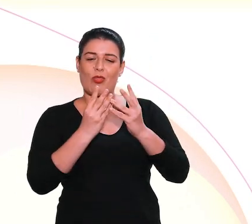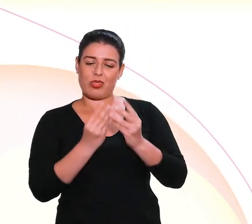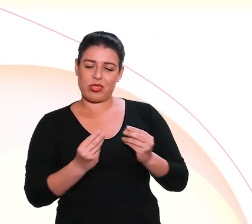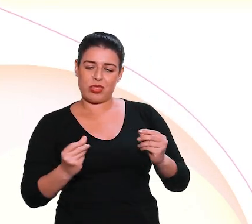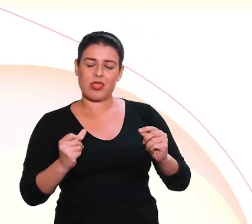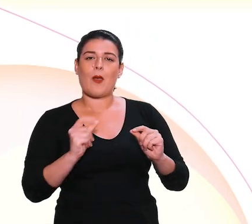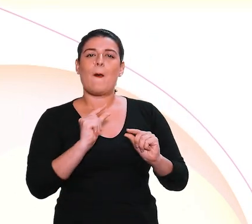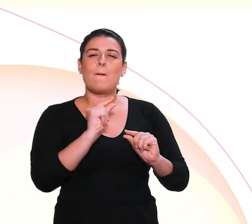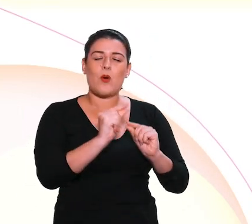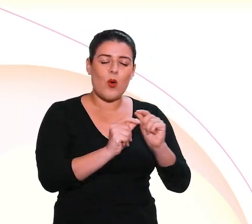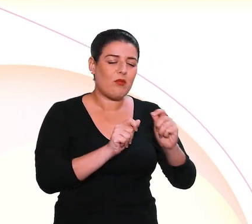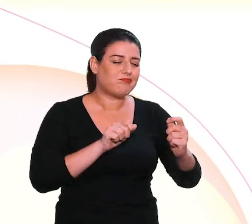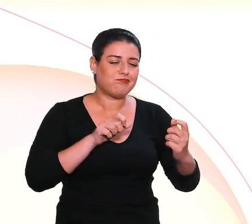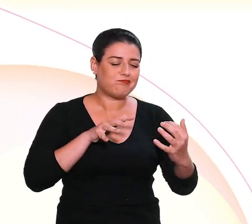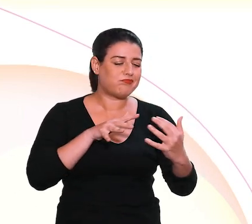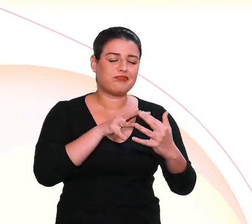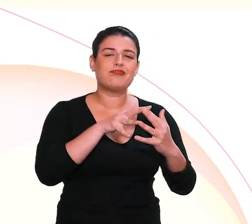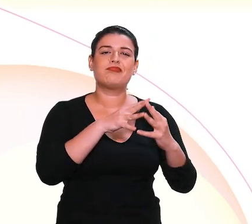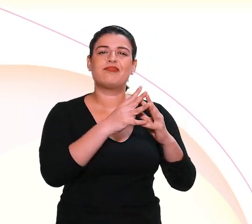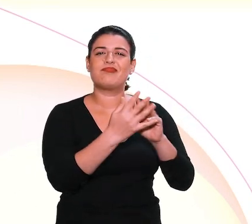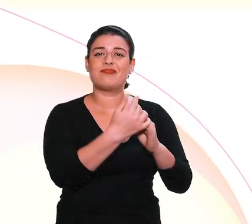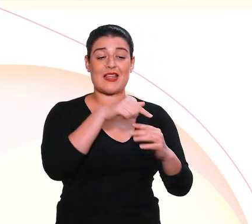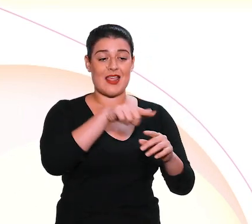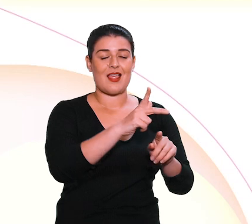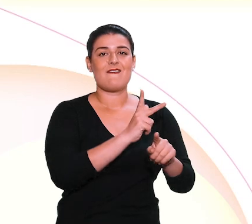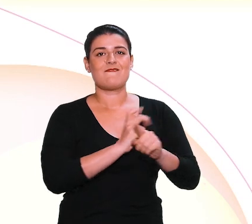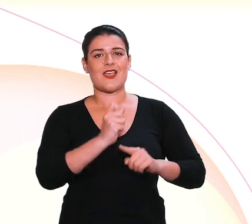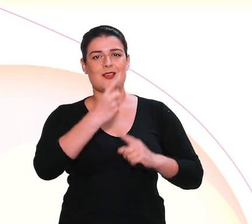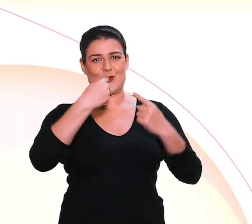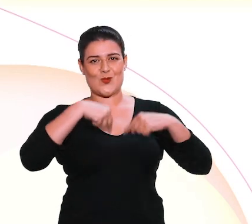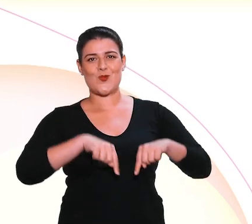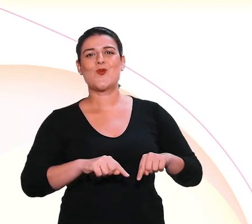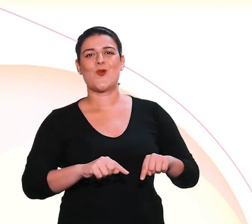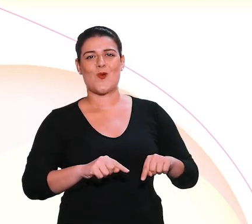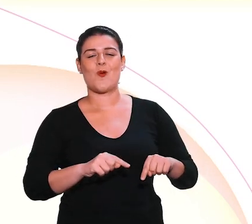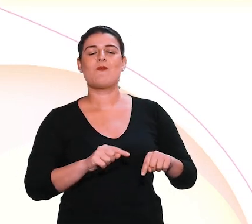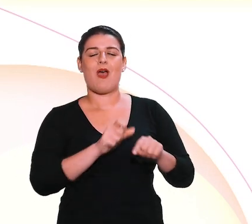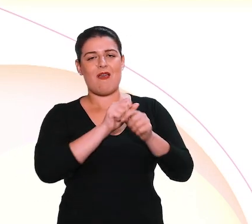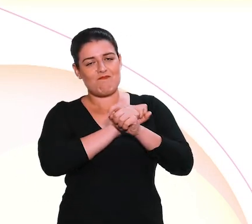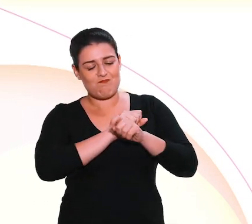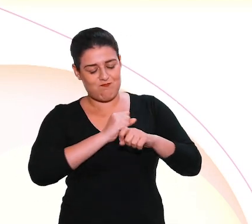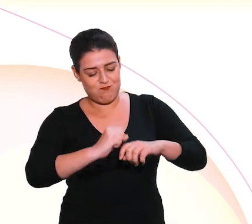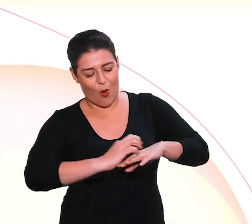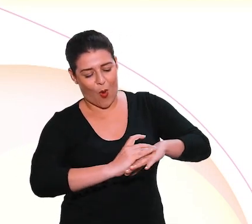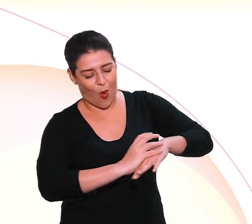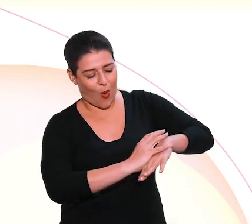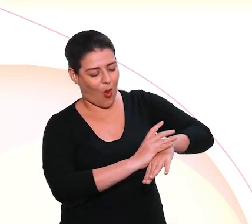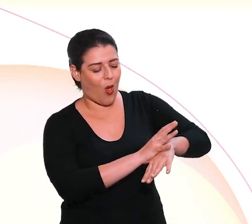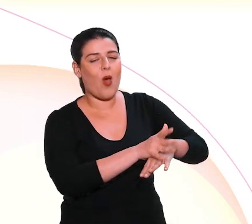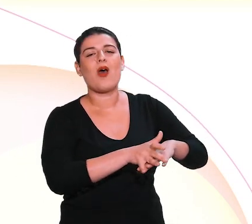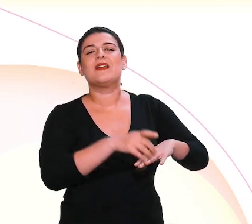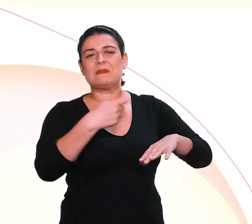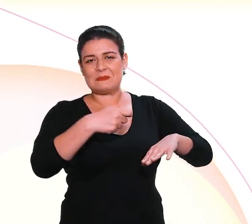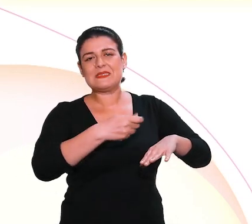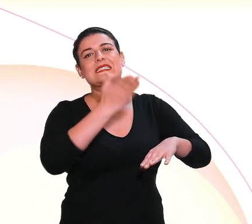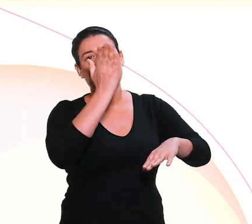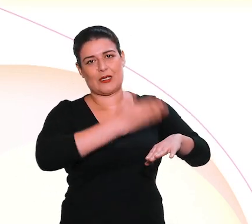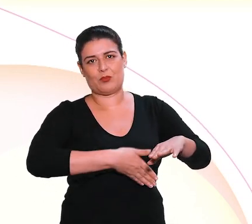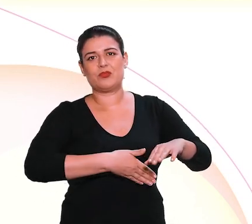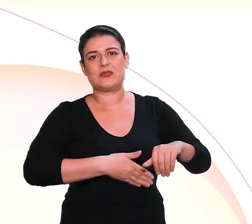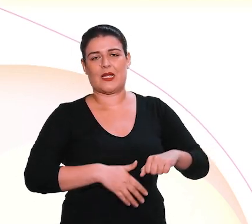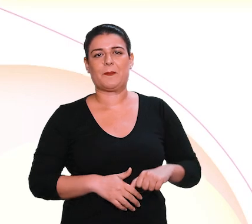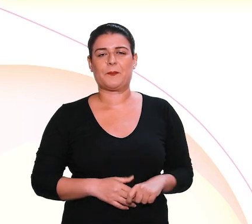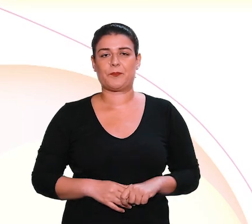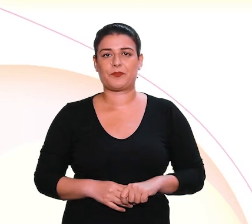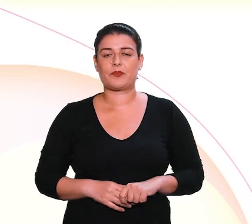pouco volume. Portanto, é um prato cheio para que haja infecções e dessas infecções as amputações sejam necessárias. E